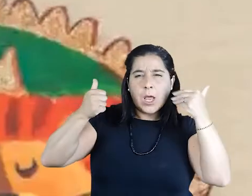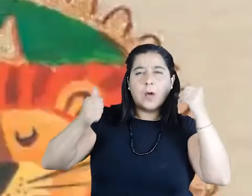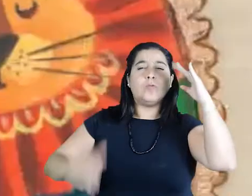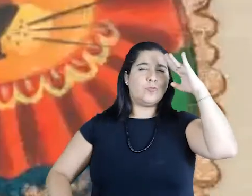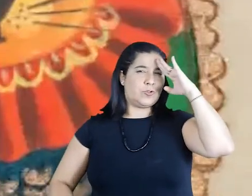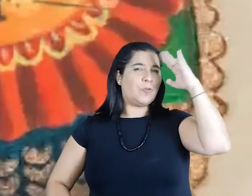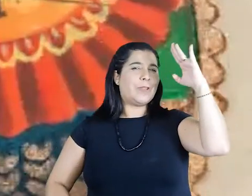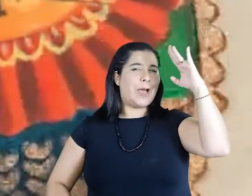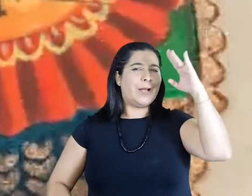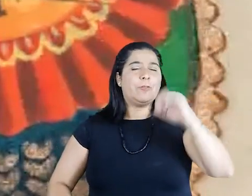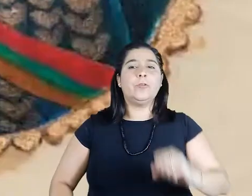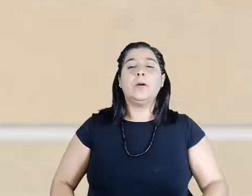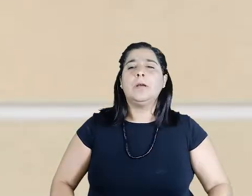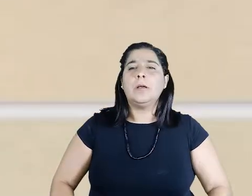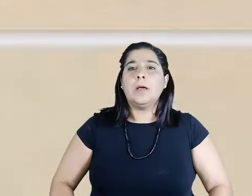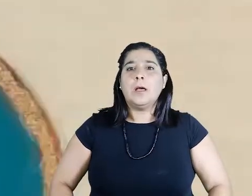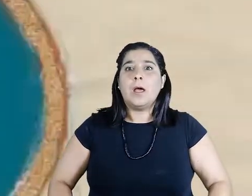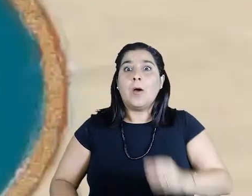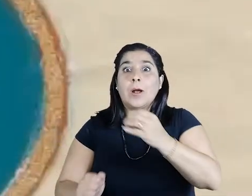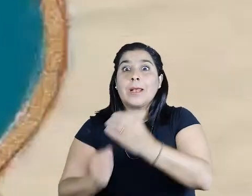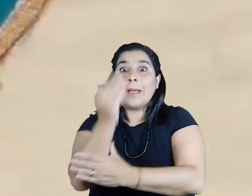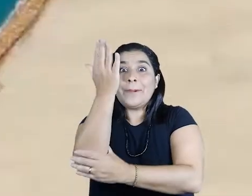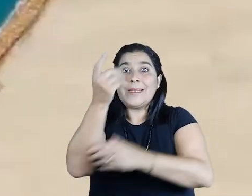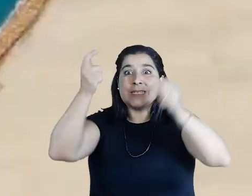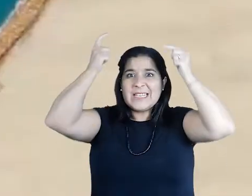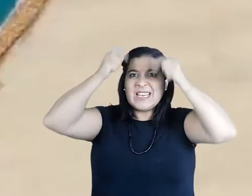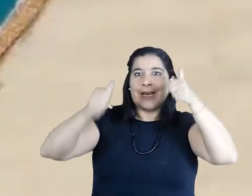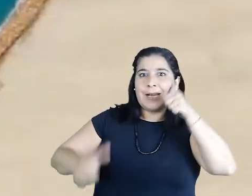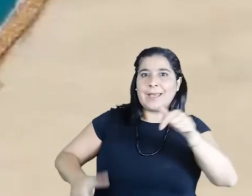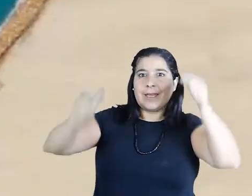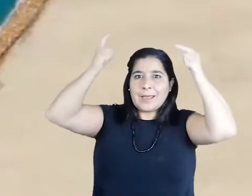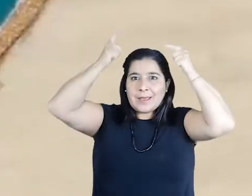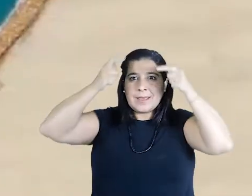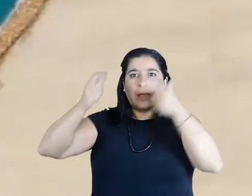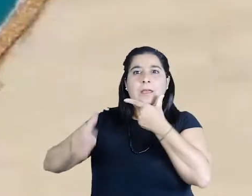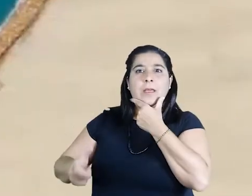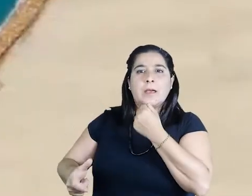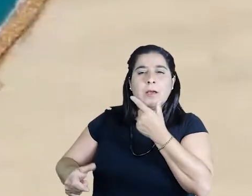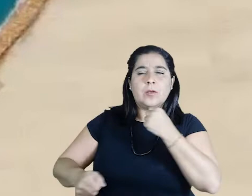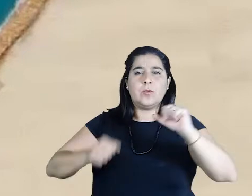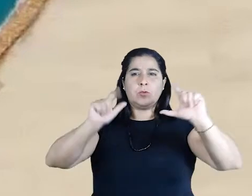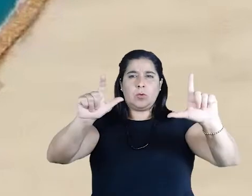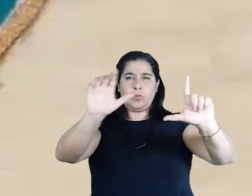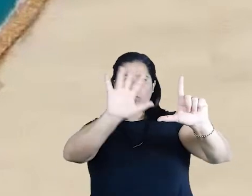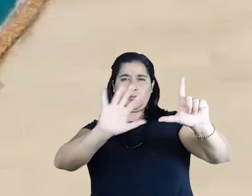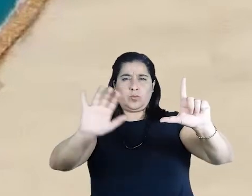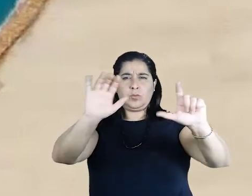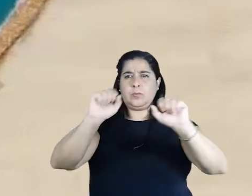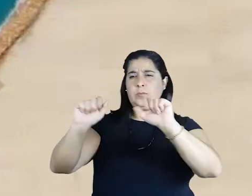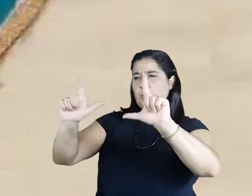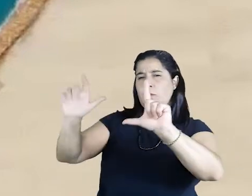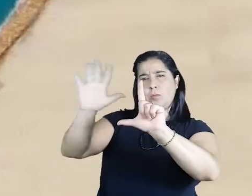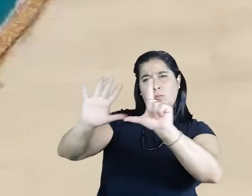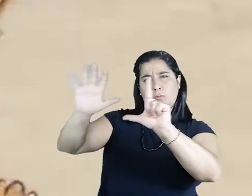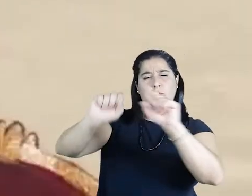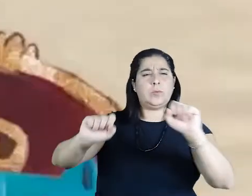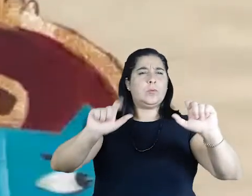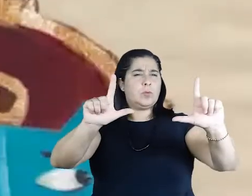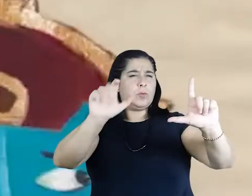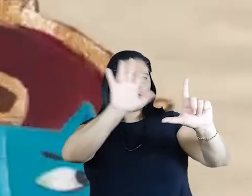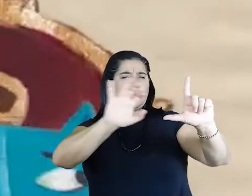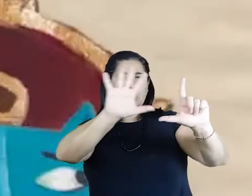de soldado. Na hora que apareceu reis e rainhas, eram quadros. Eles não se vestiram assim.